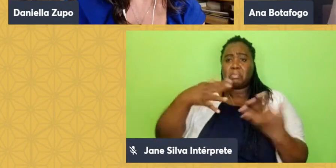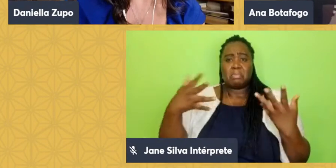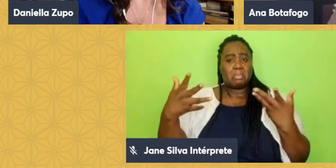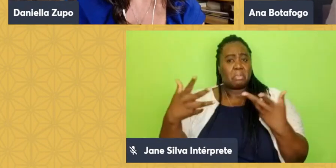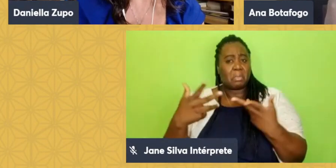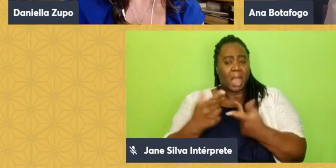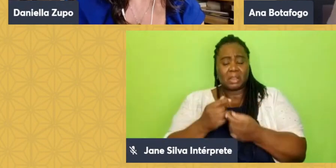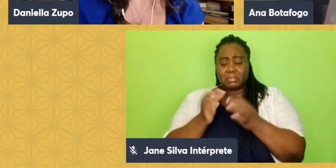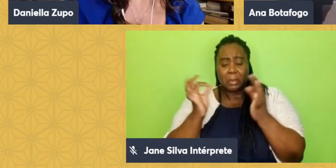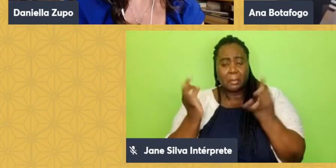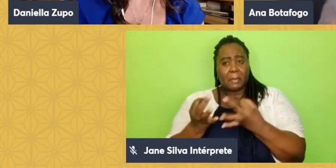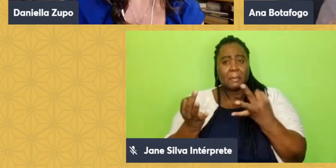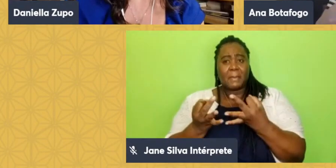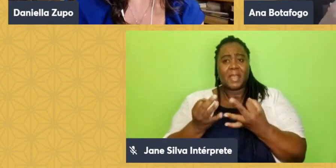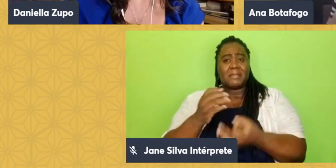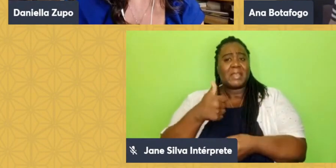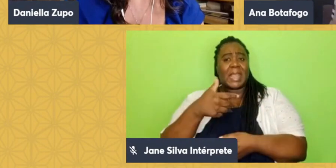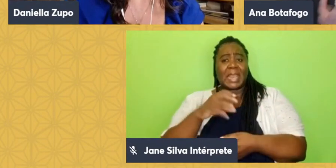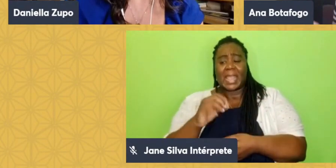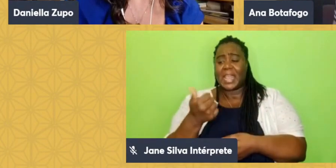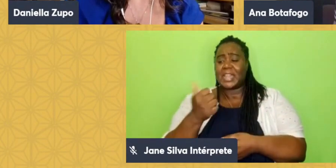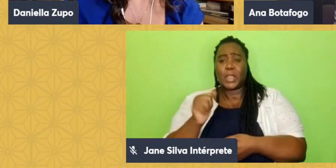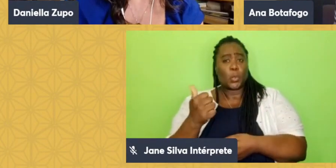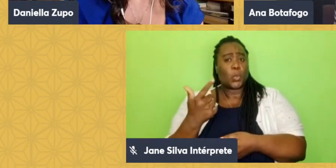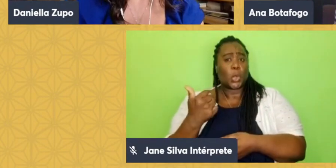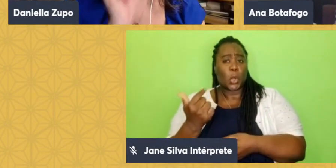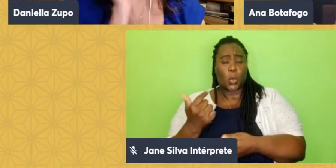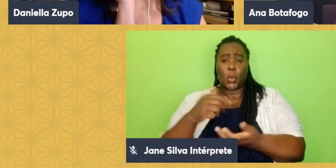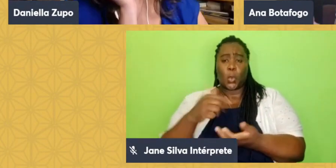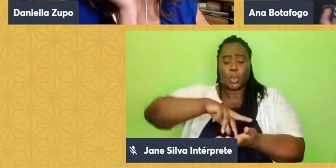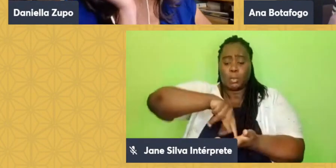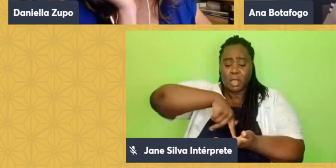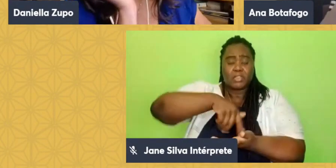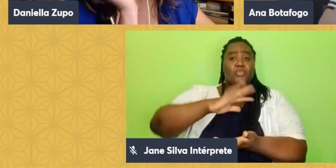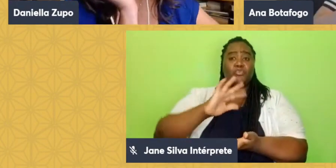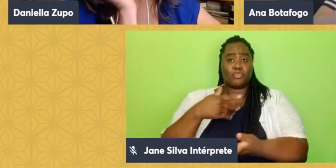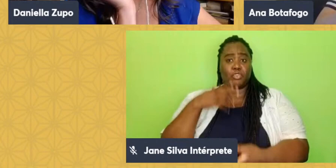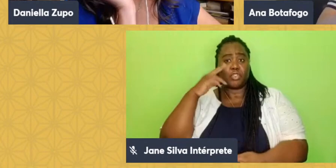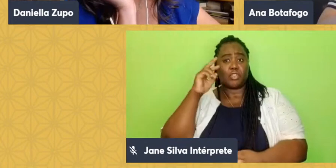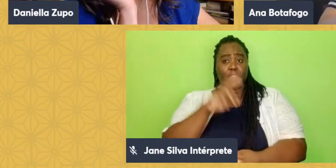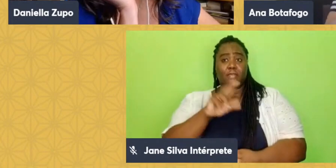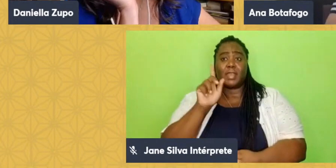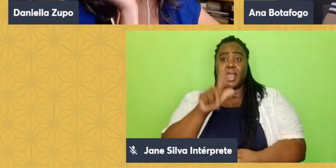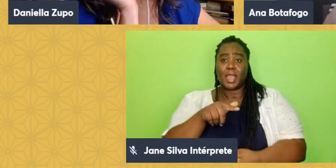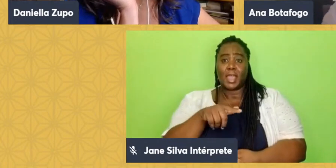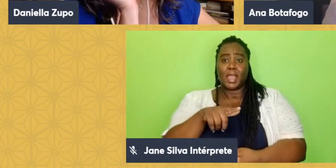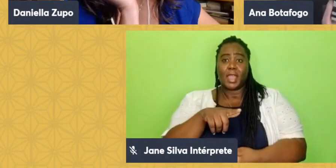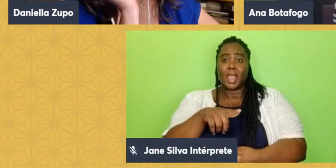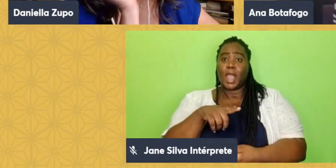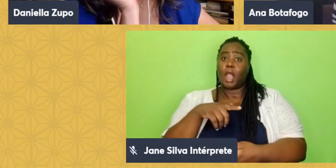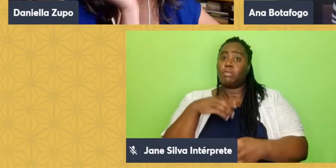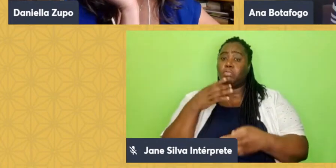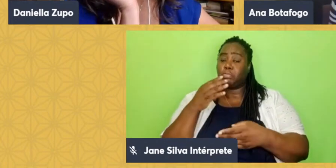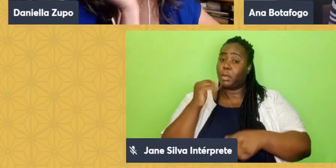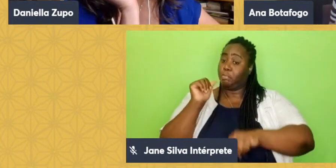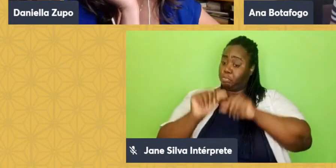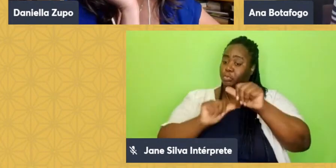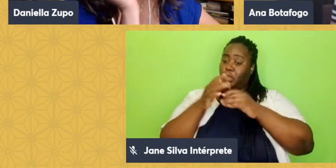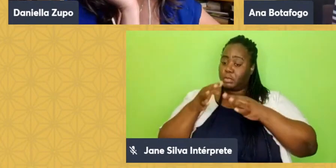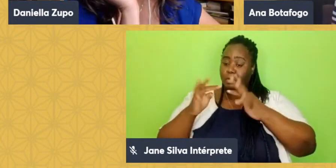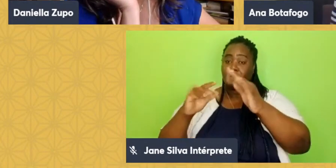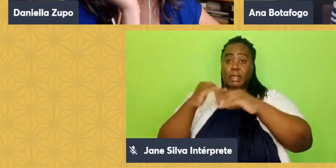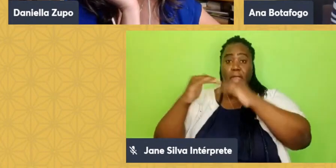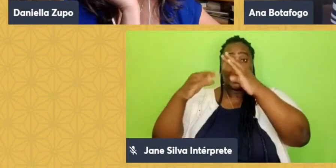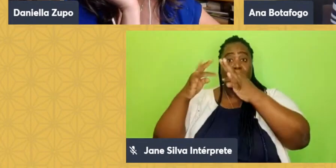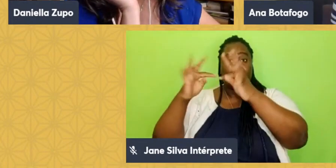rodam dez onze doze piruetas como eu já vi isso é uma avanço técnico